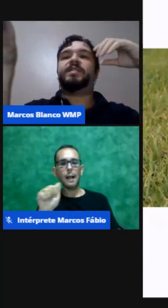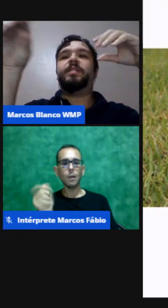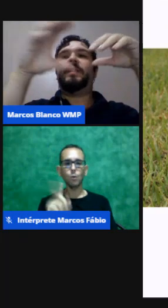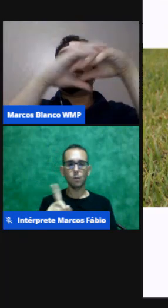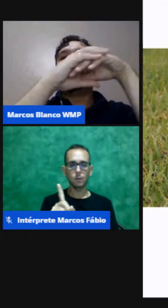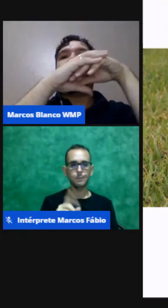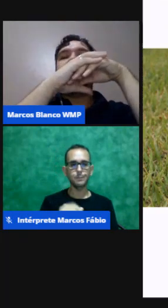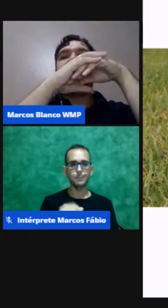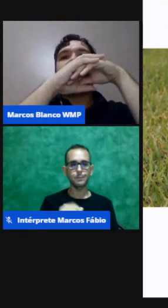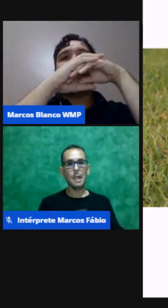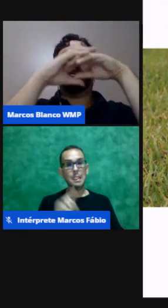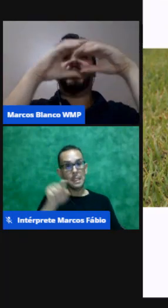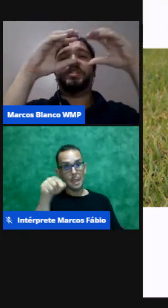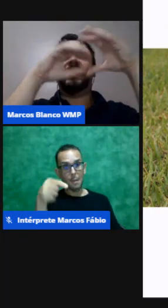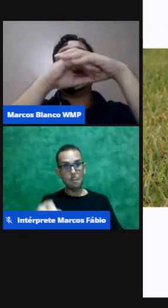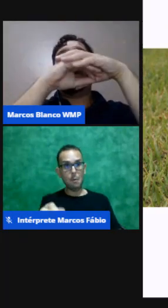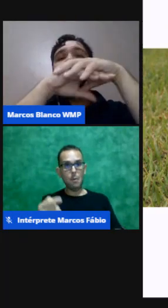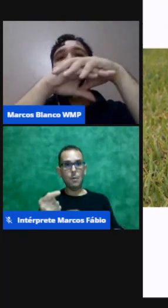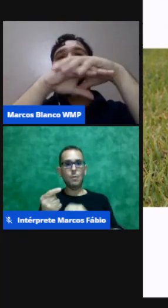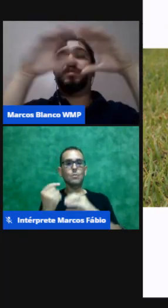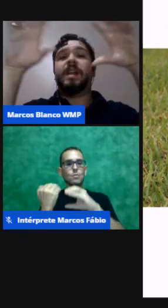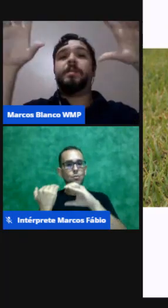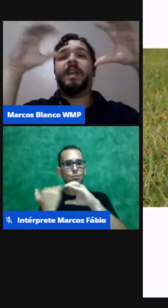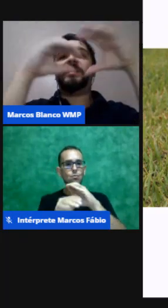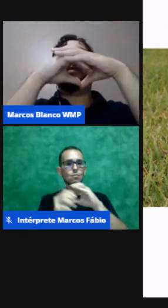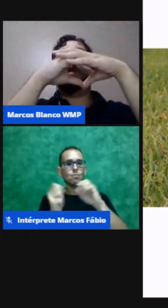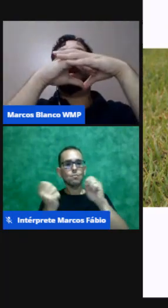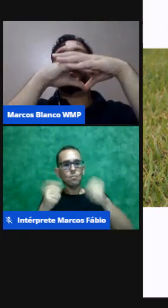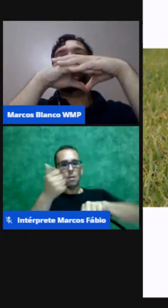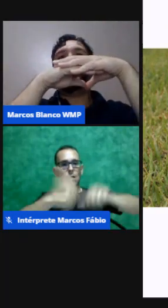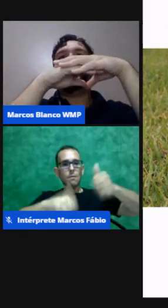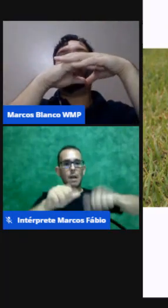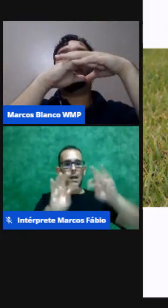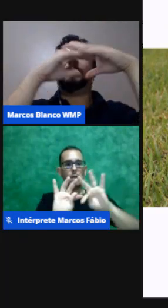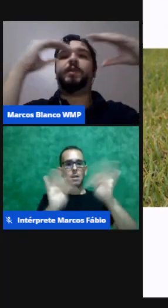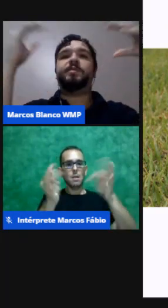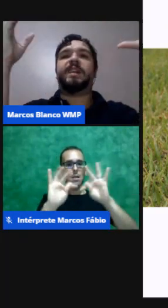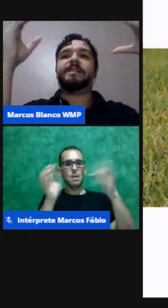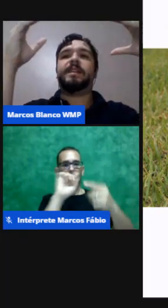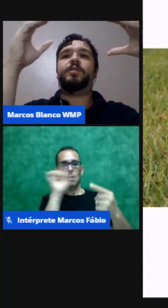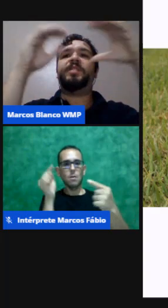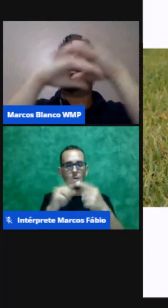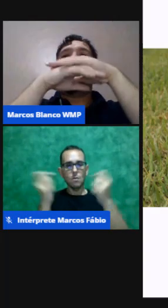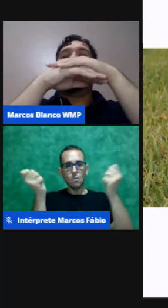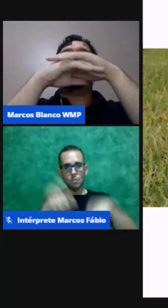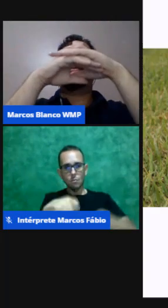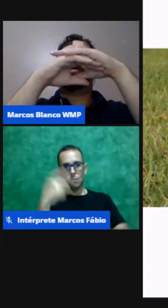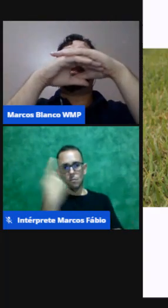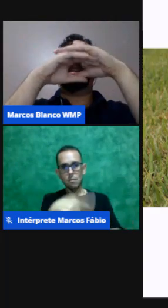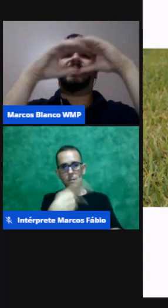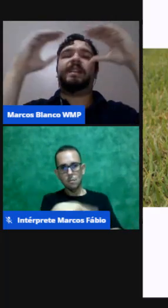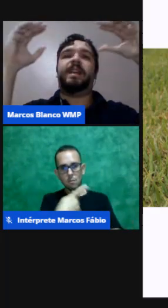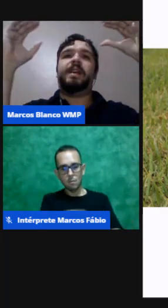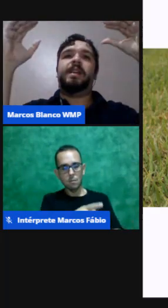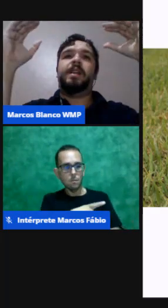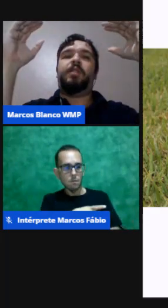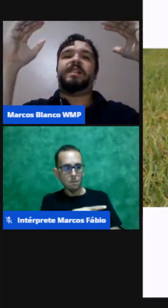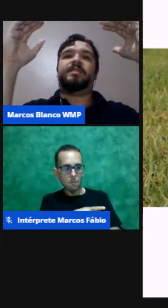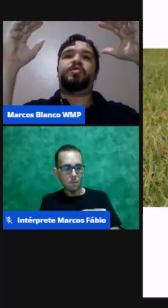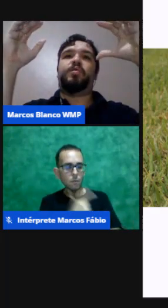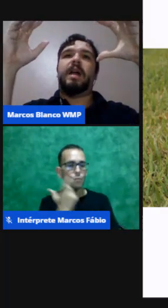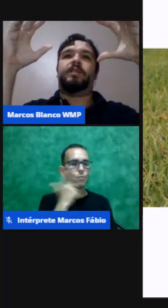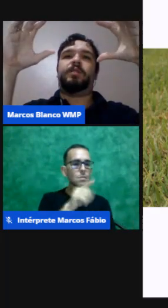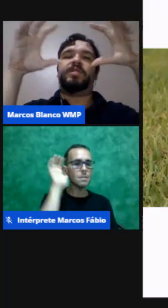Depois, esses dados são enviados para a equipe de epidemiologia, e juntamente com a epidemiologia do município e do Ministério da Saúde, a gente consegue